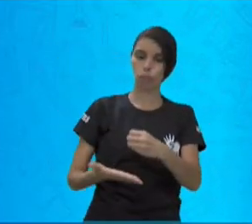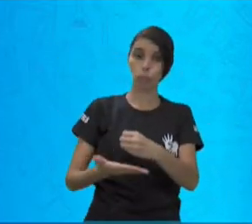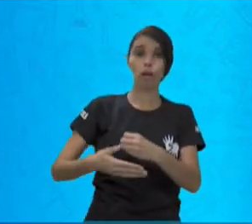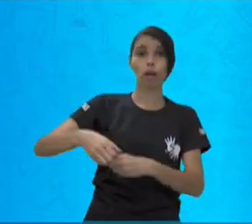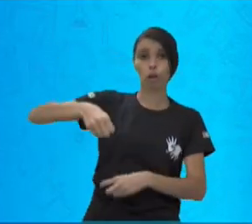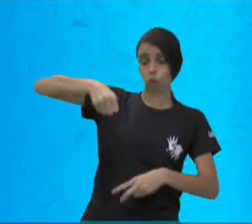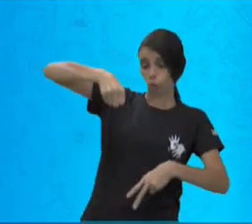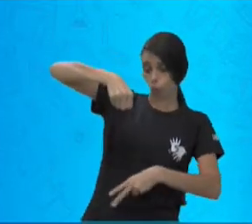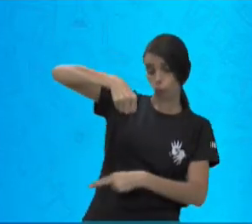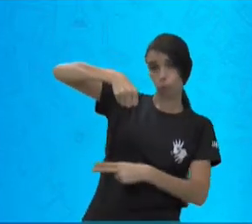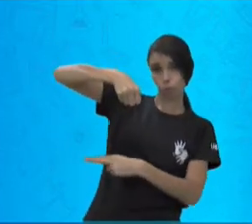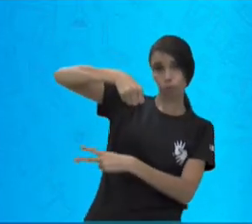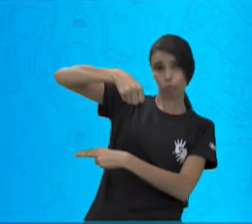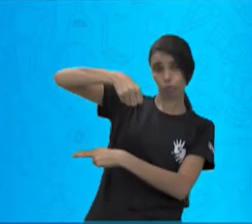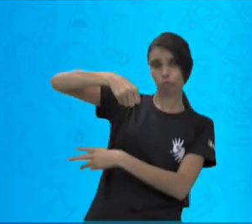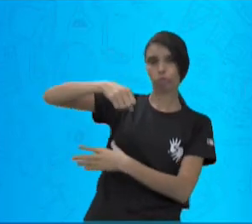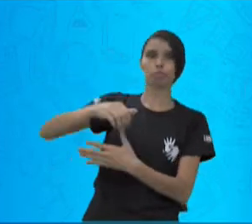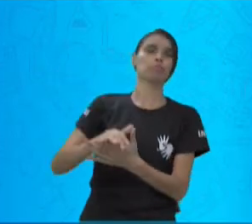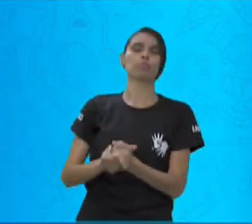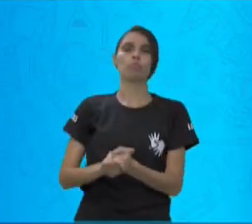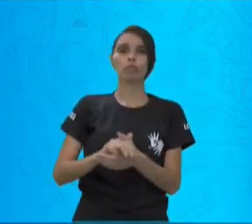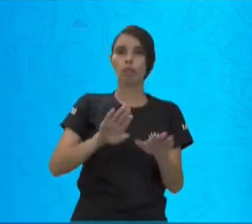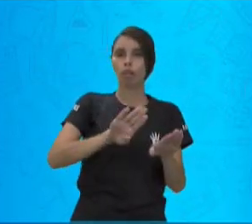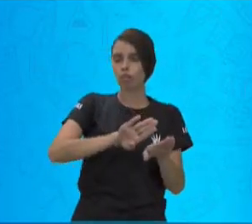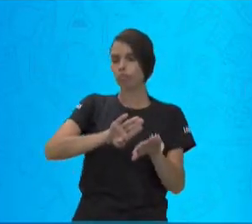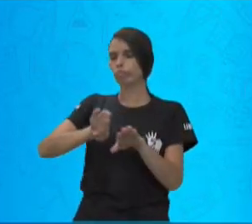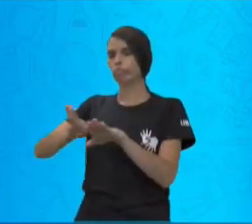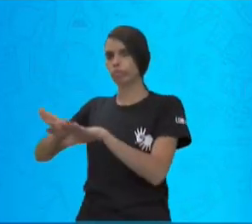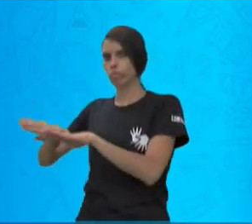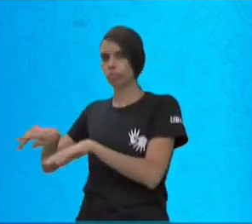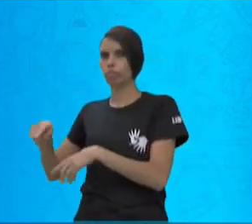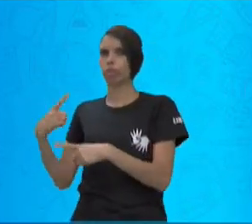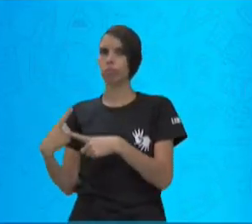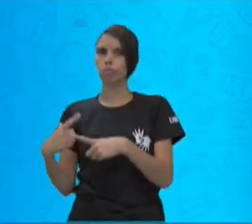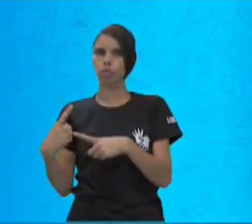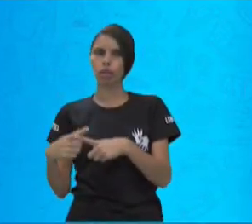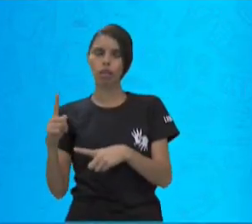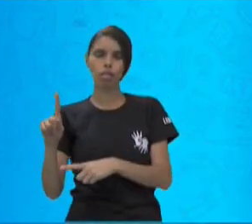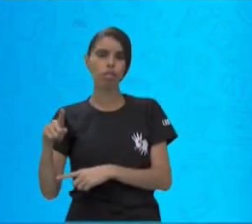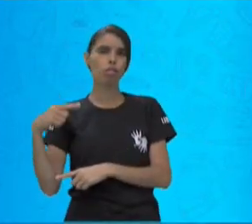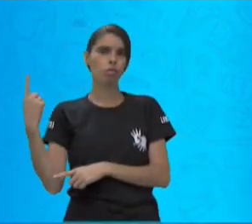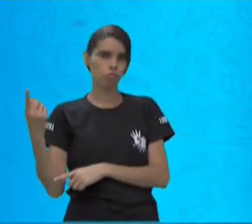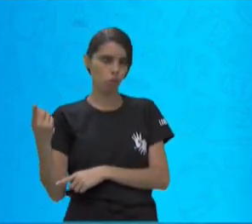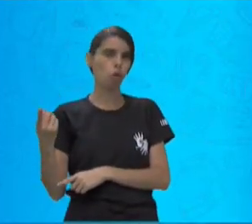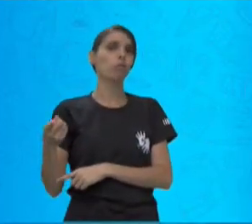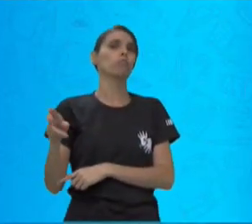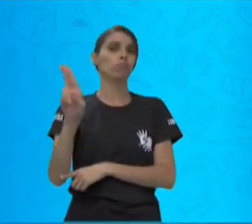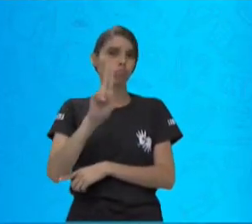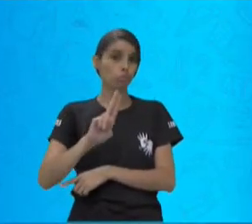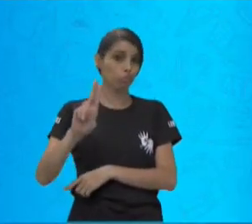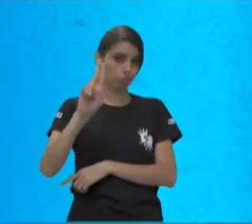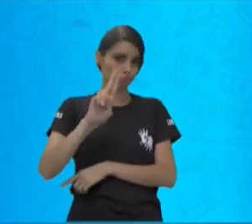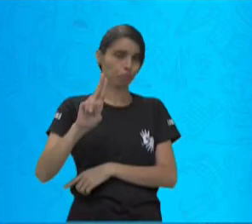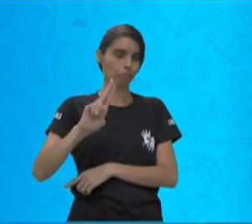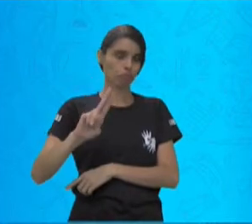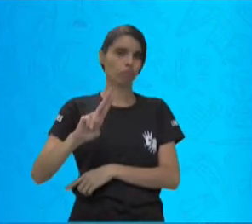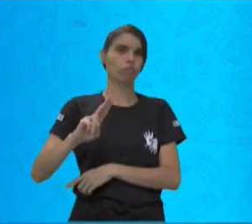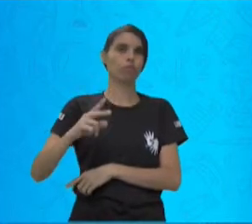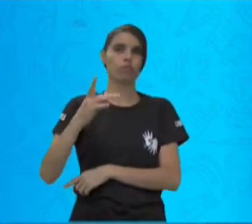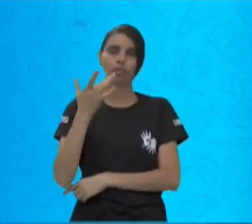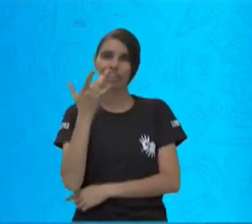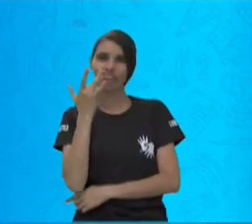os separe esse lixo aqui porque no final a gente vai precisar utilizar reciclar o